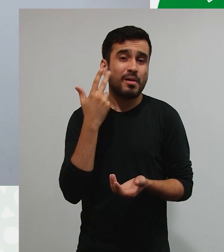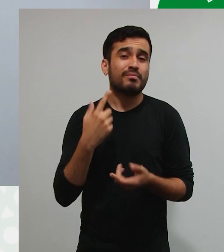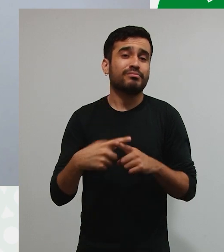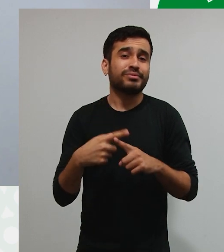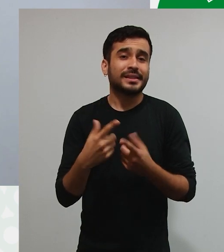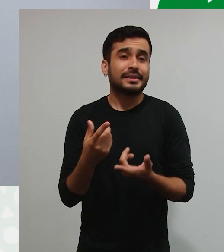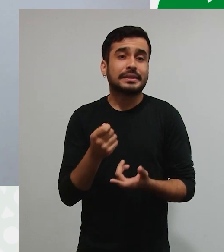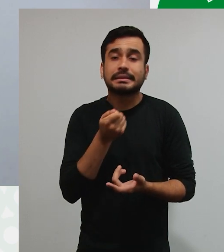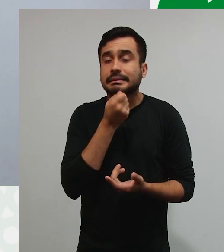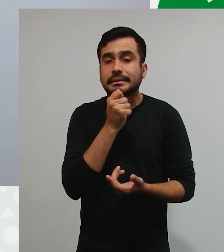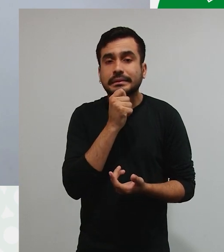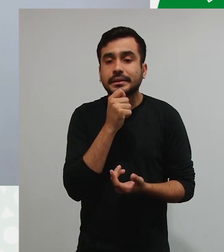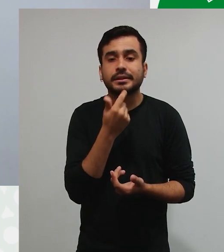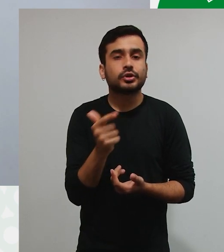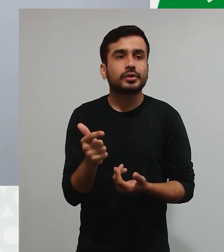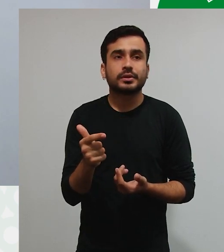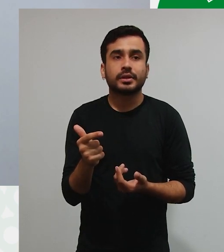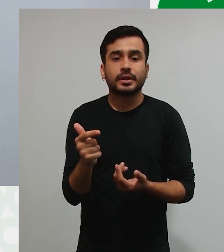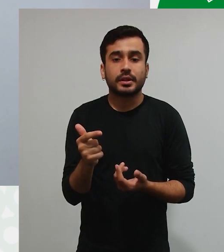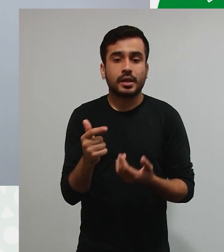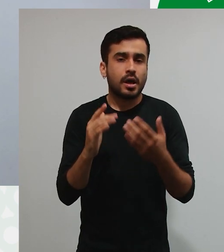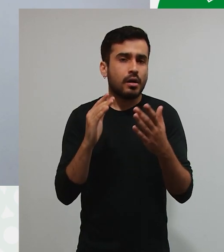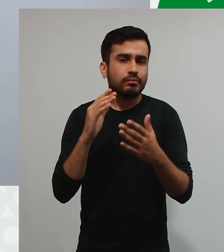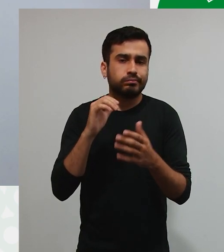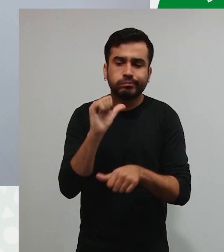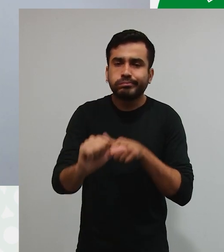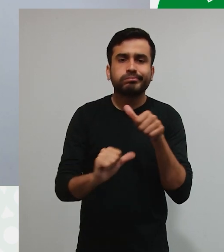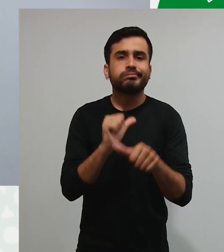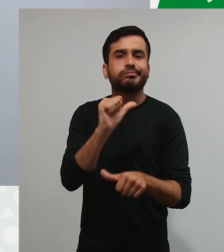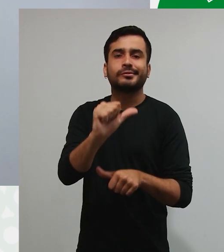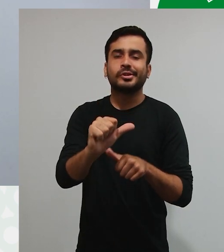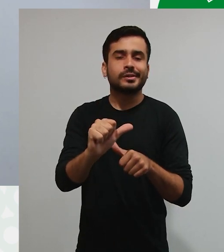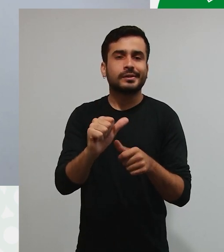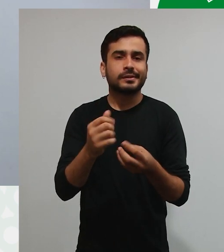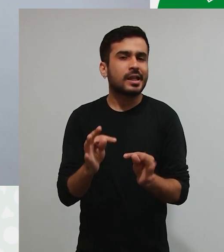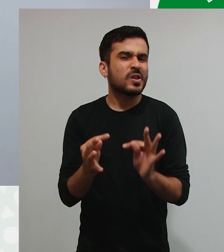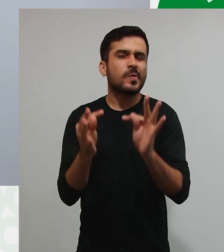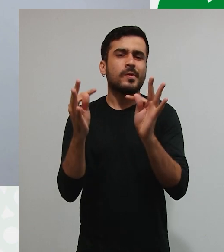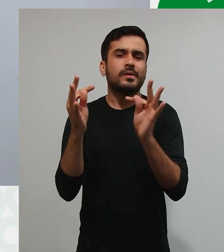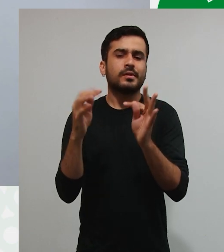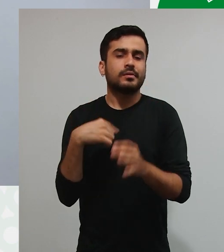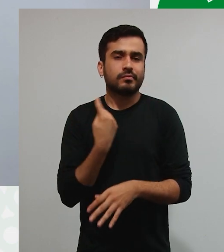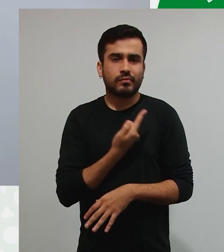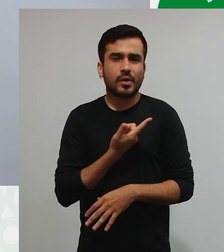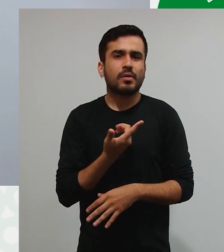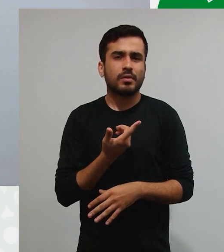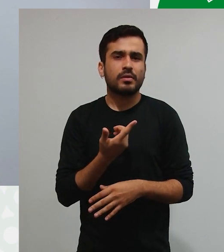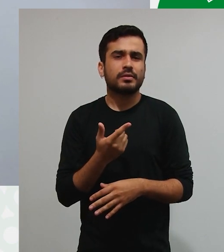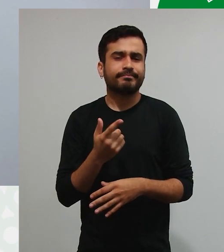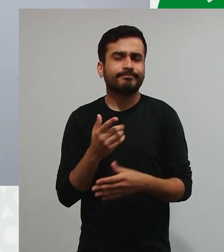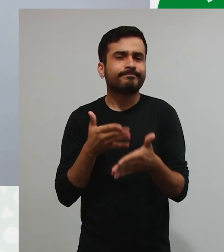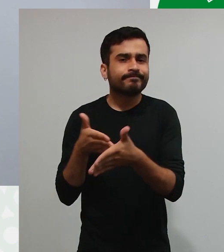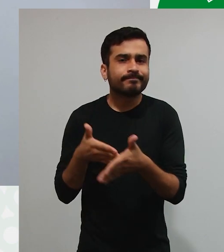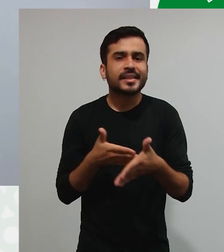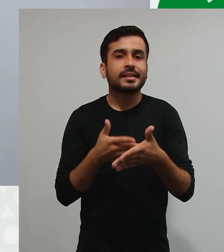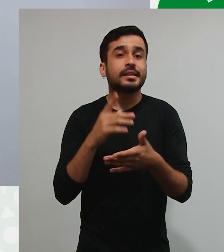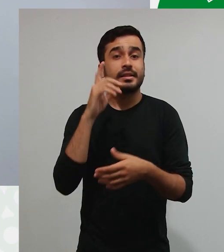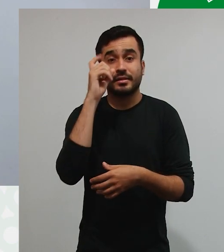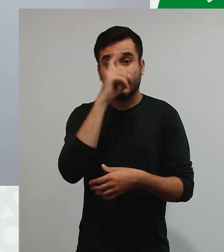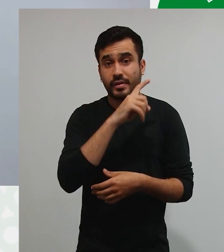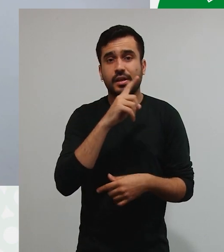já globalizada. Lá no interior, no Paraná, né, com condições bem precárias.